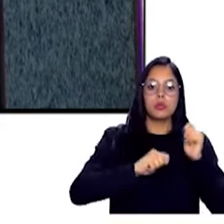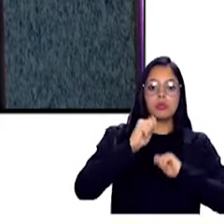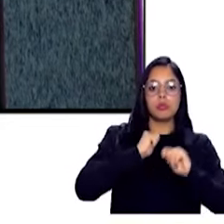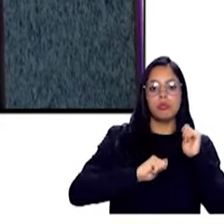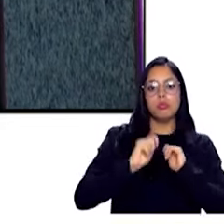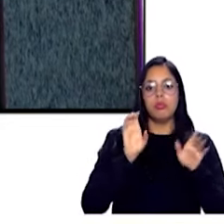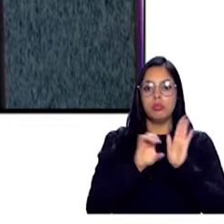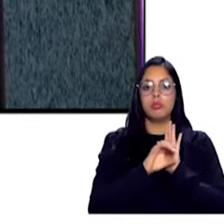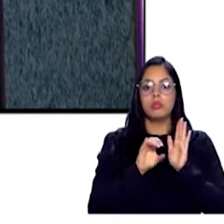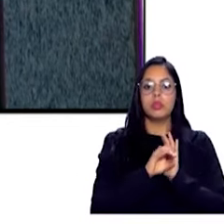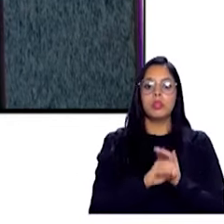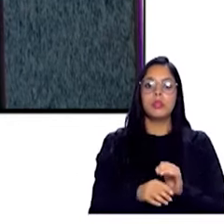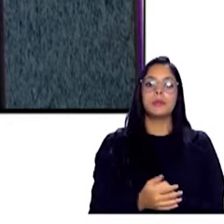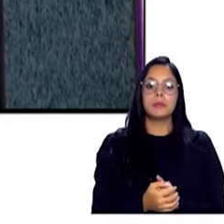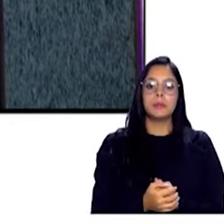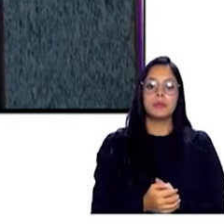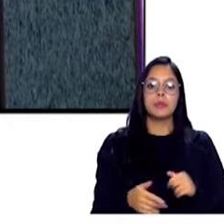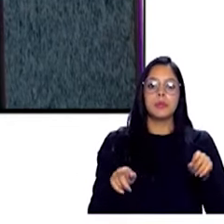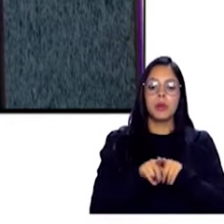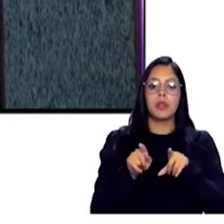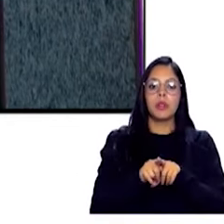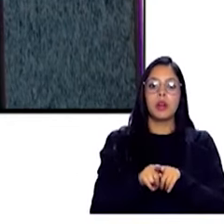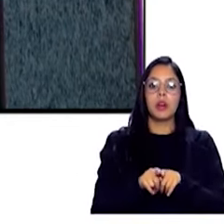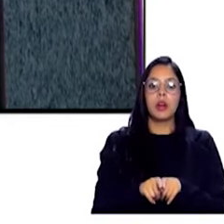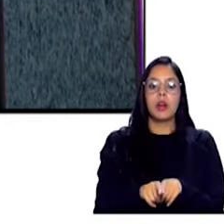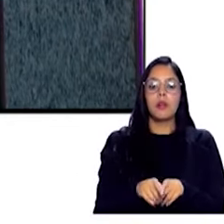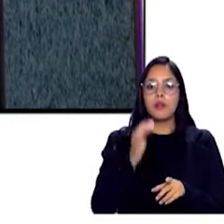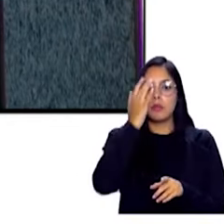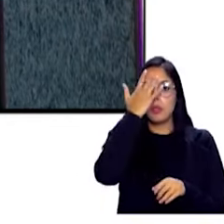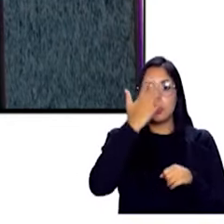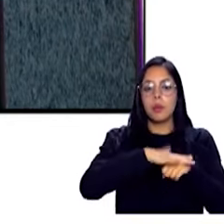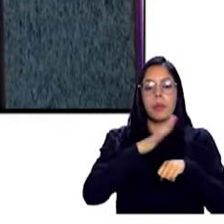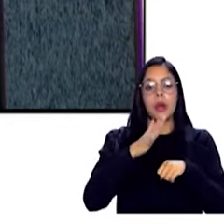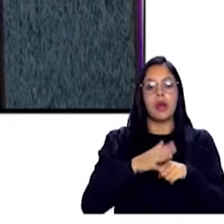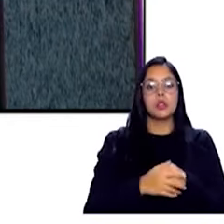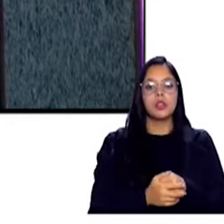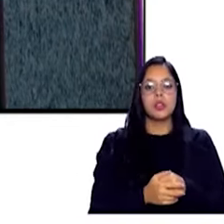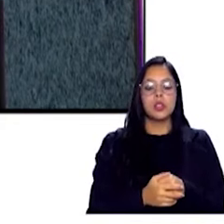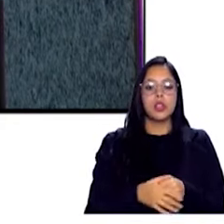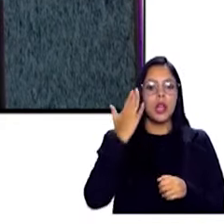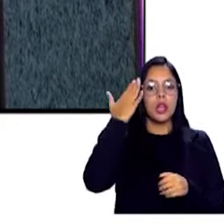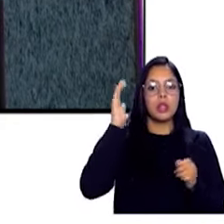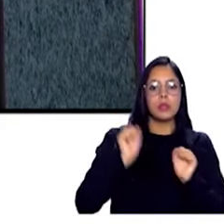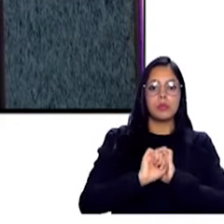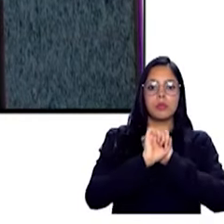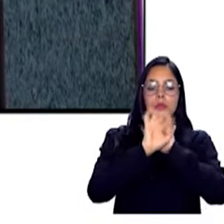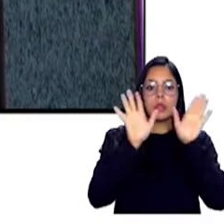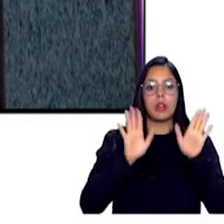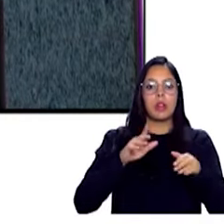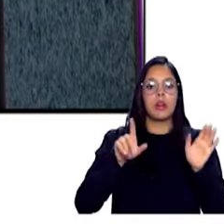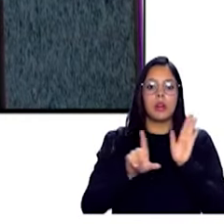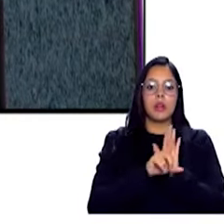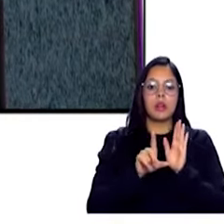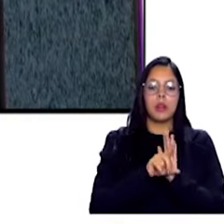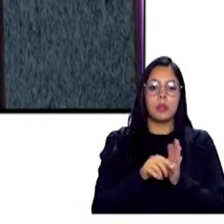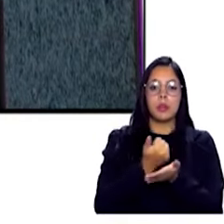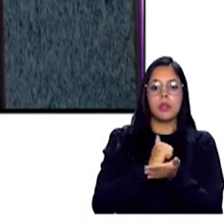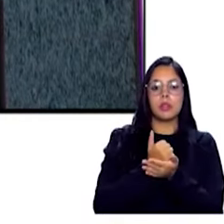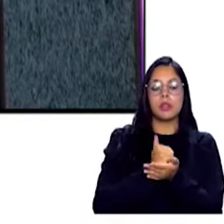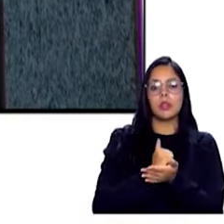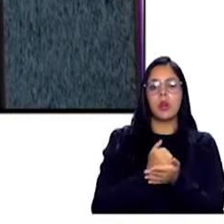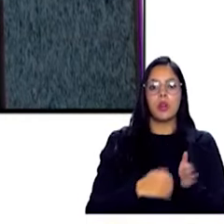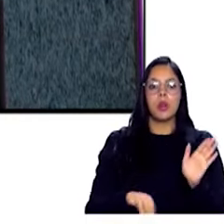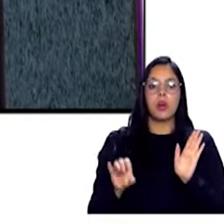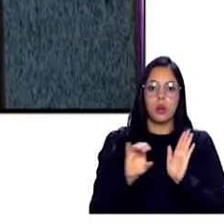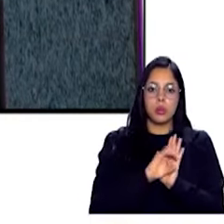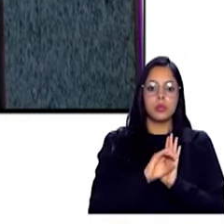que ao mesmo tempo é um critério para a Interpretação da Lei conforme à luz da Constituição bom o que que